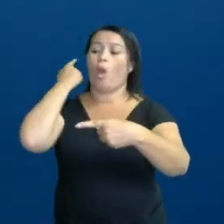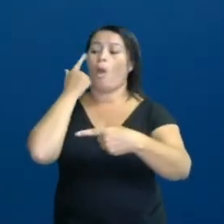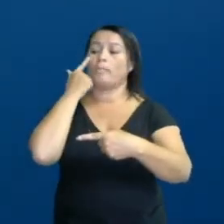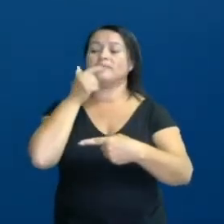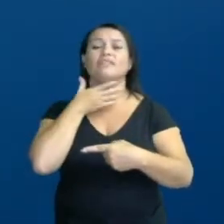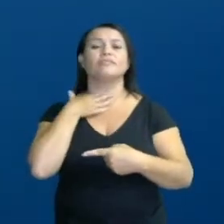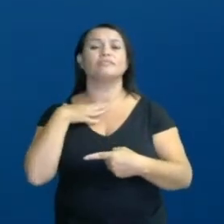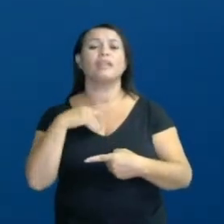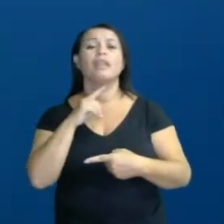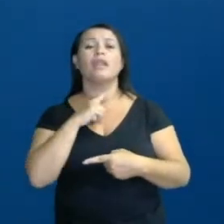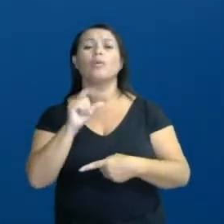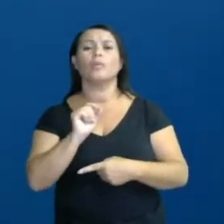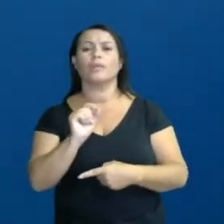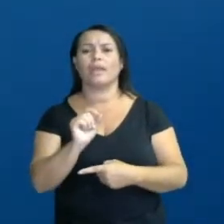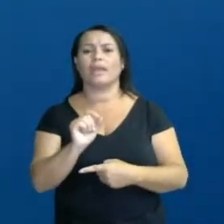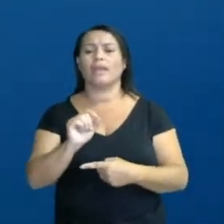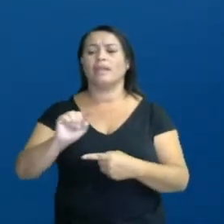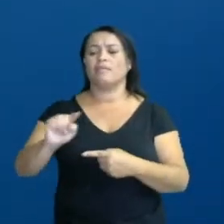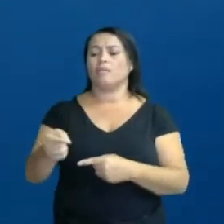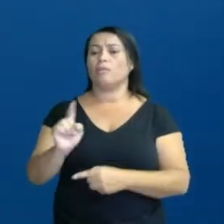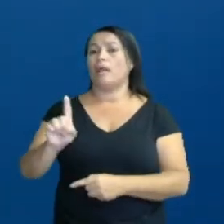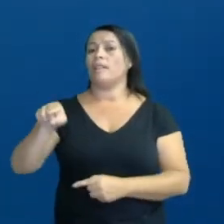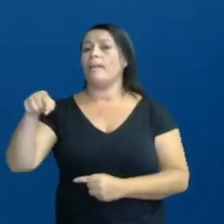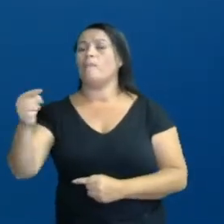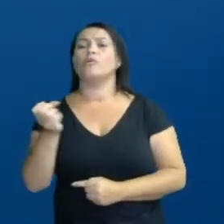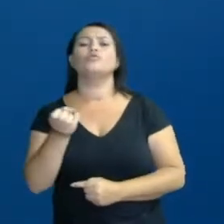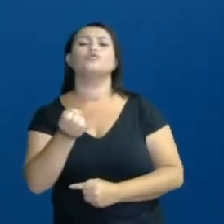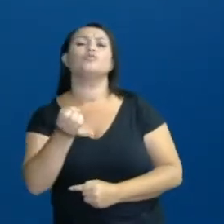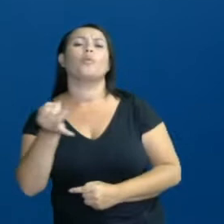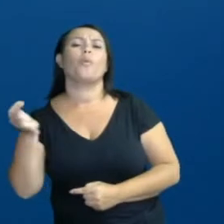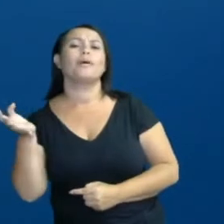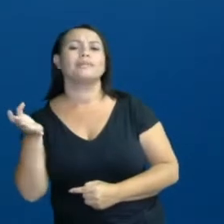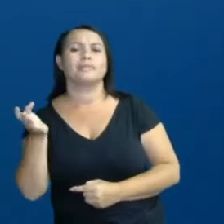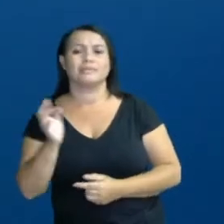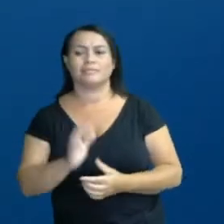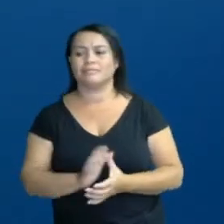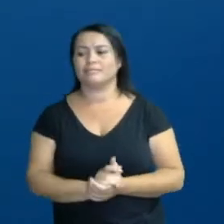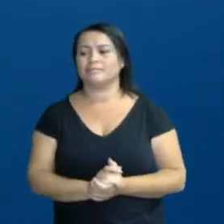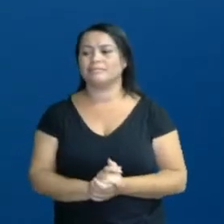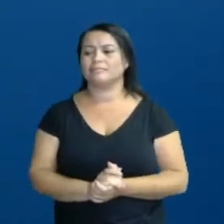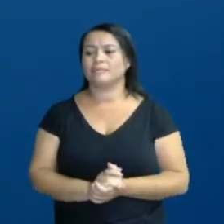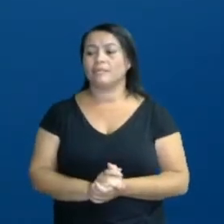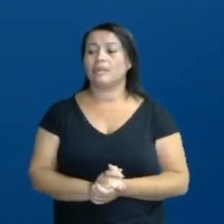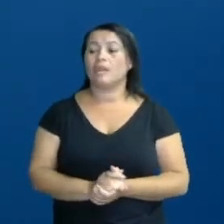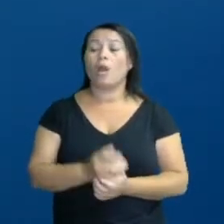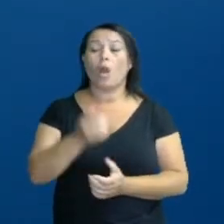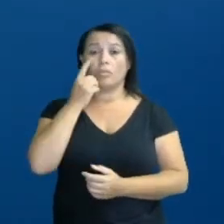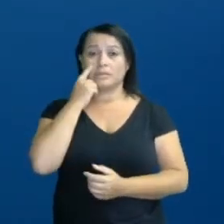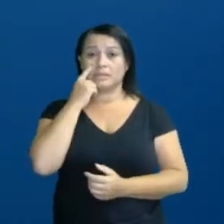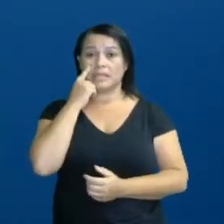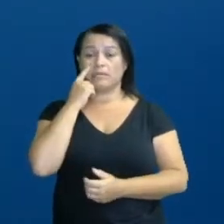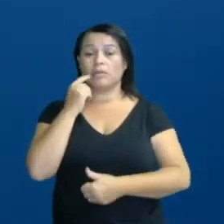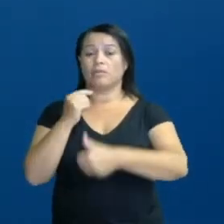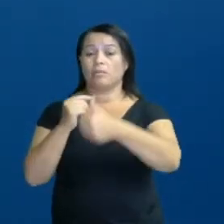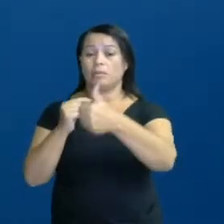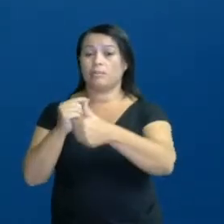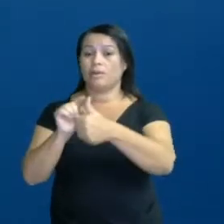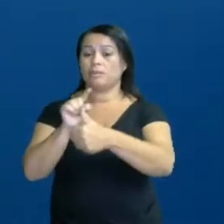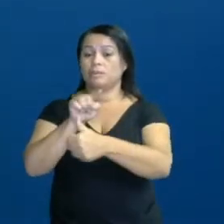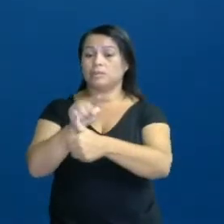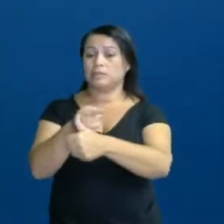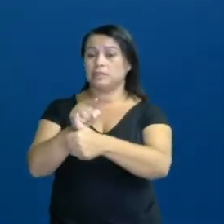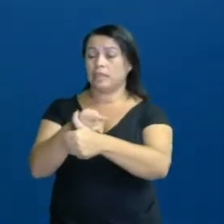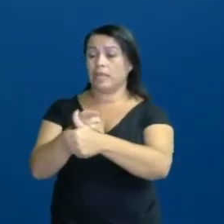Ó, aqui eu tenho, depois da vírgula, eu tenho quantas casas? Esse meu primeiro quadradinho aqui que eu coloquei de décimos,